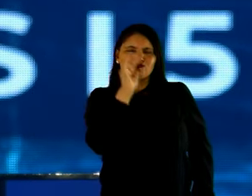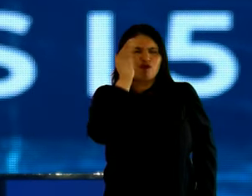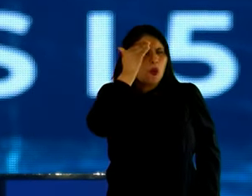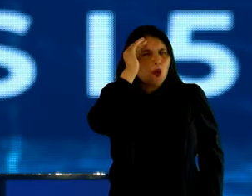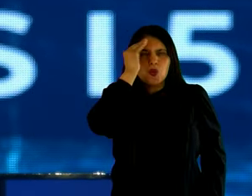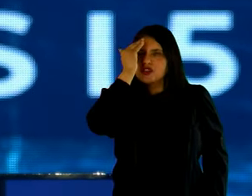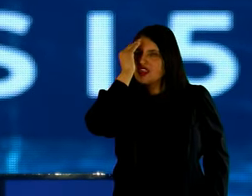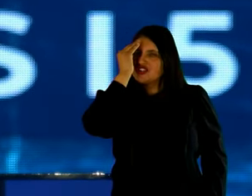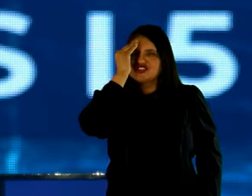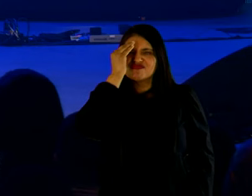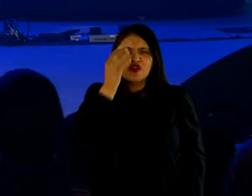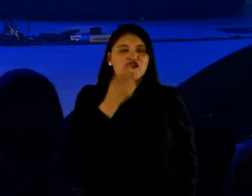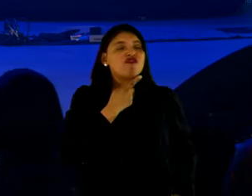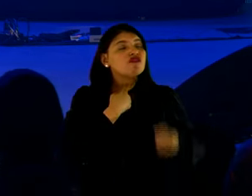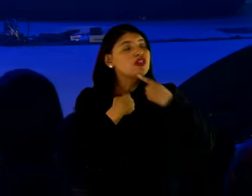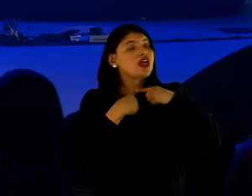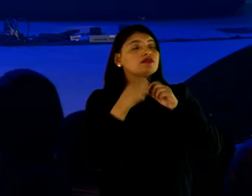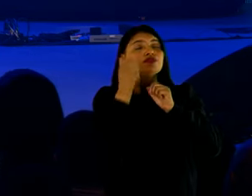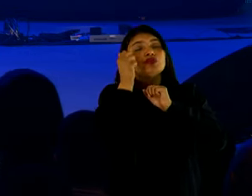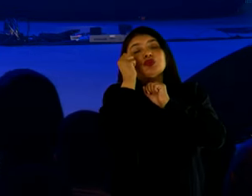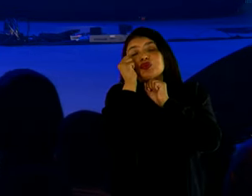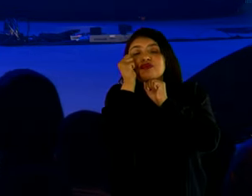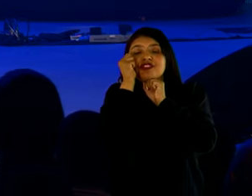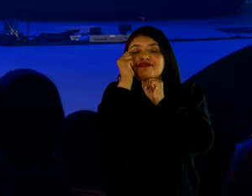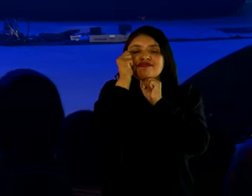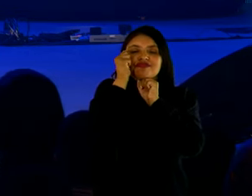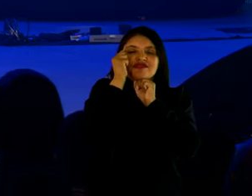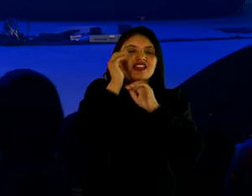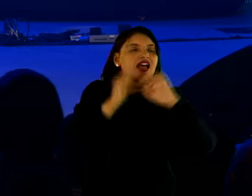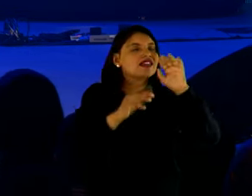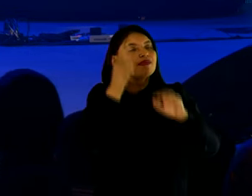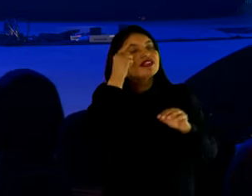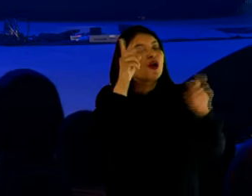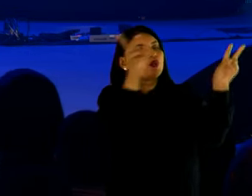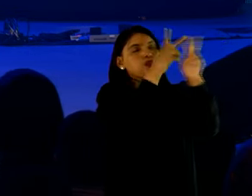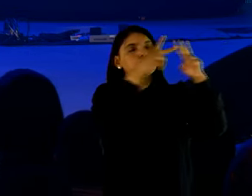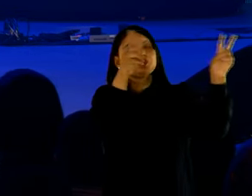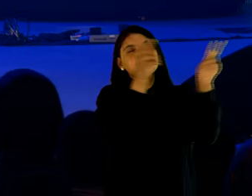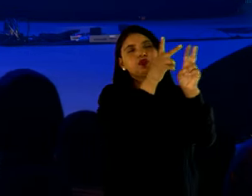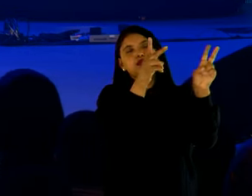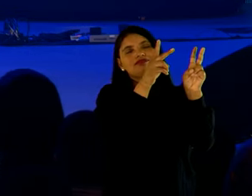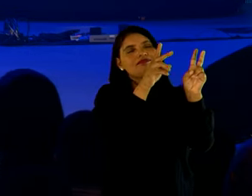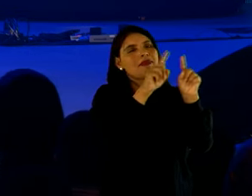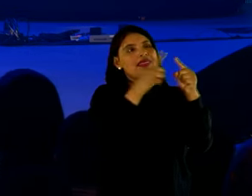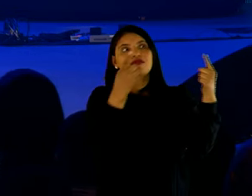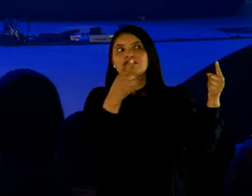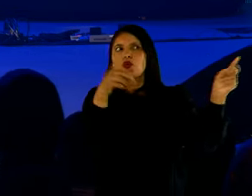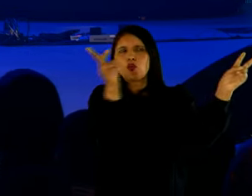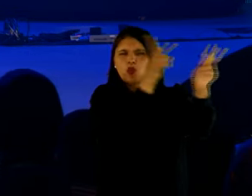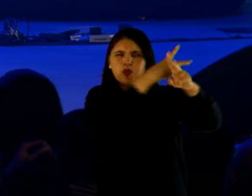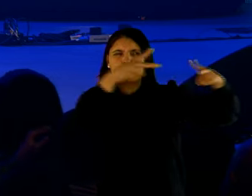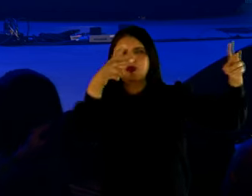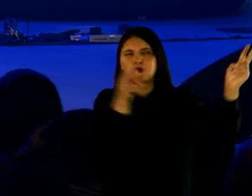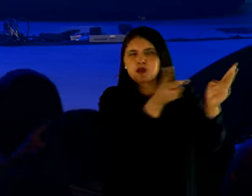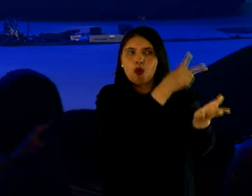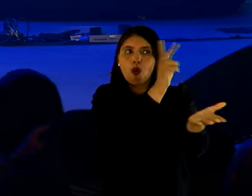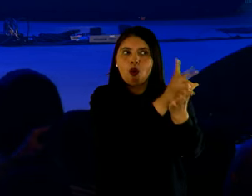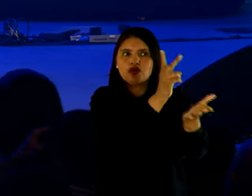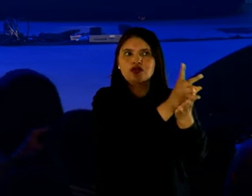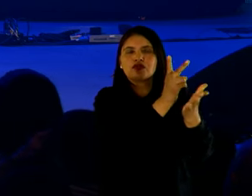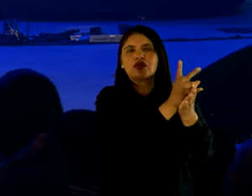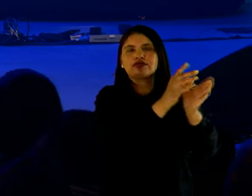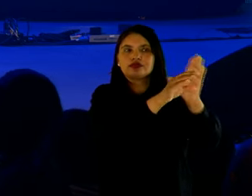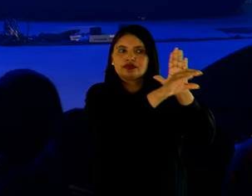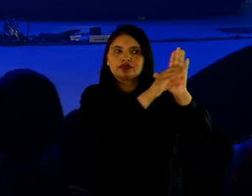preferiu repousar. Vou dormir, quem sabe essa tempestade vai passar. Mas não passou. Versículo